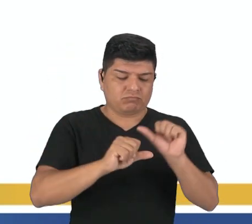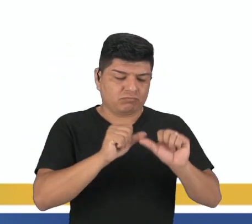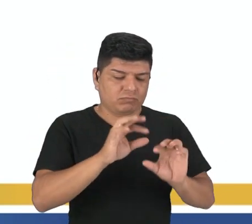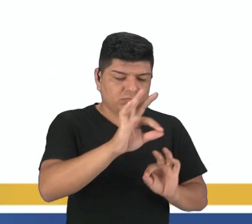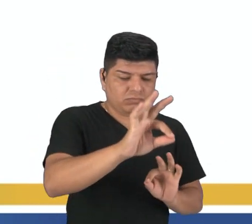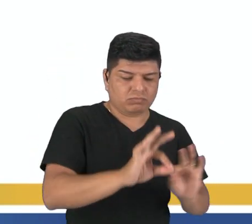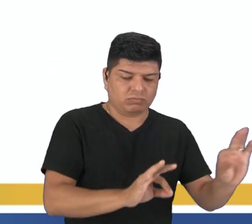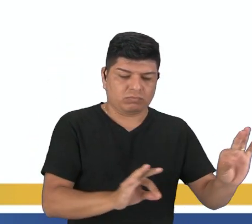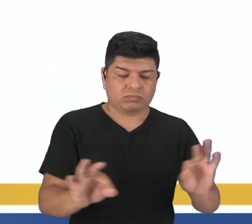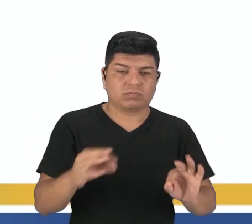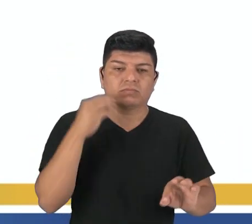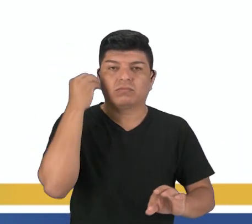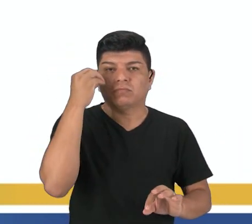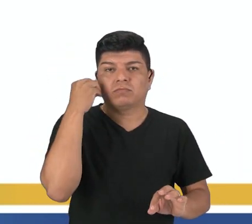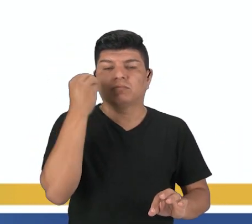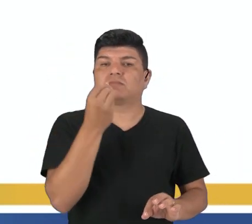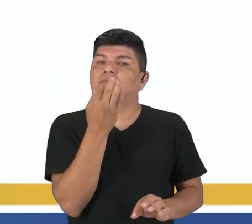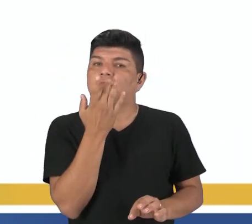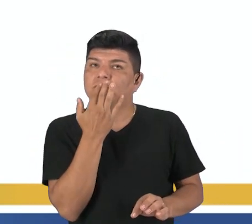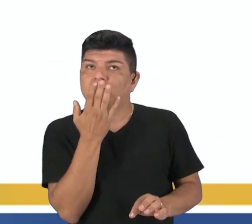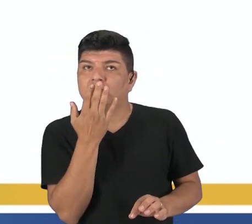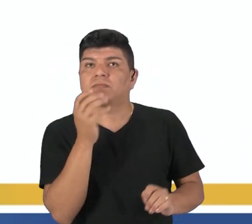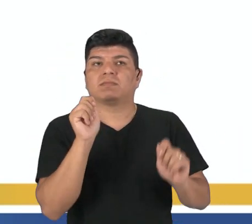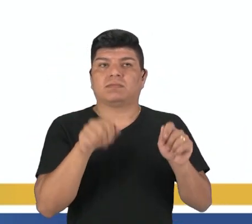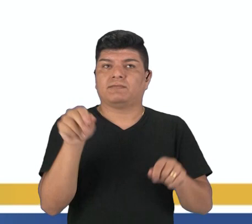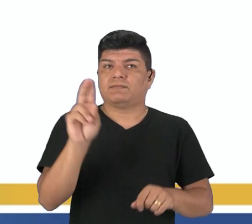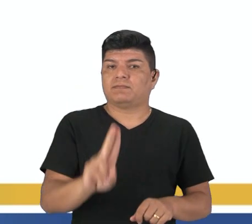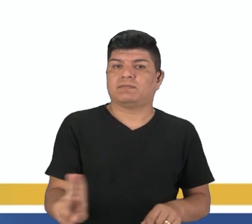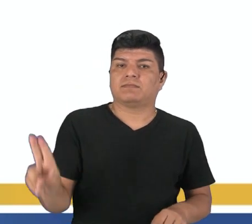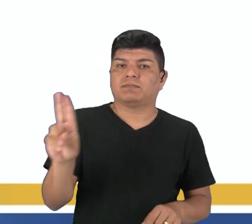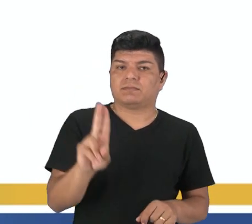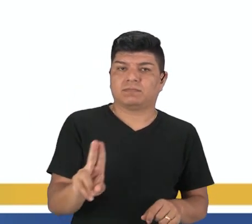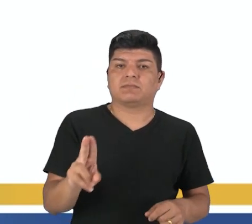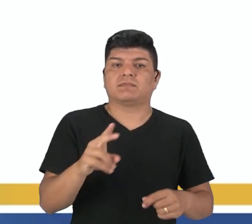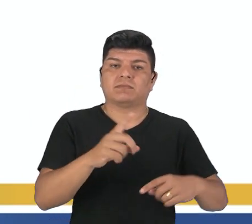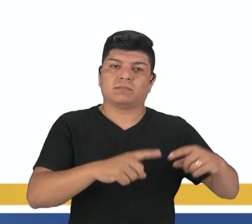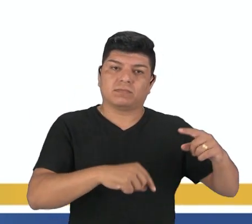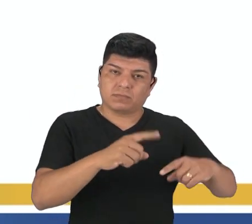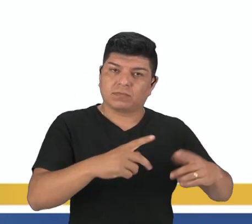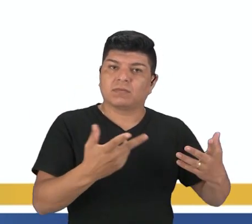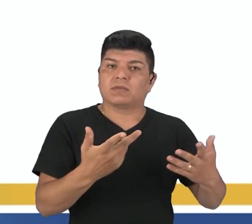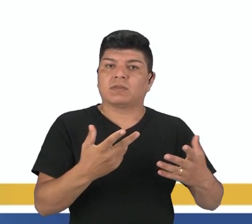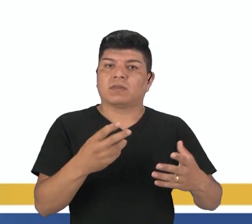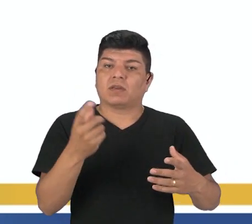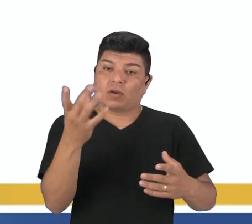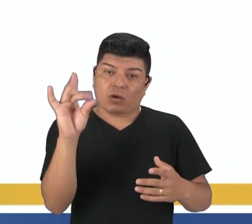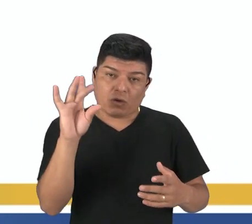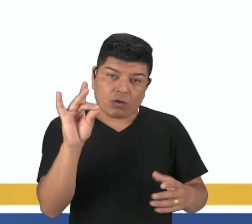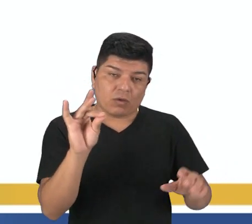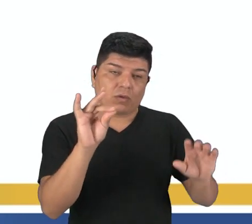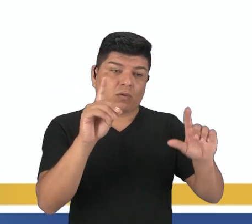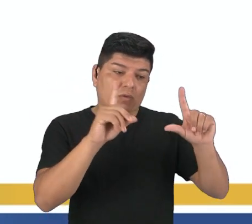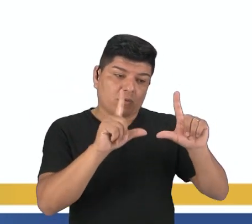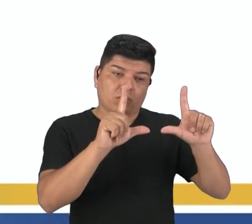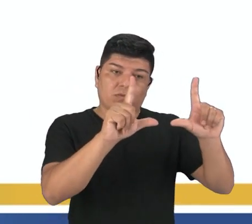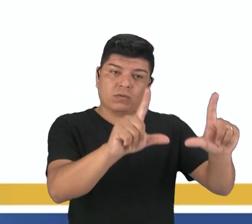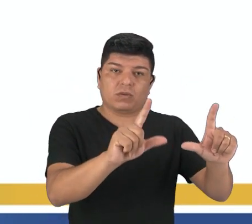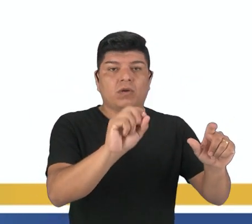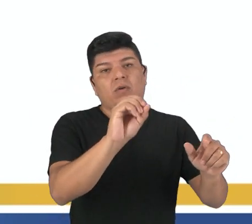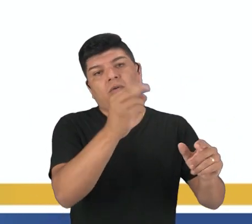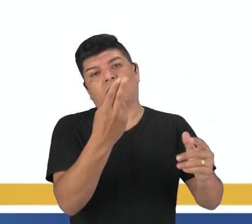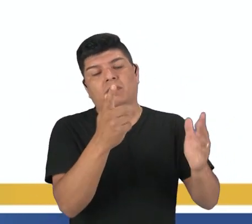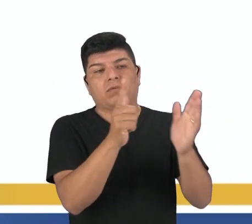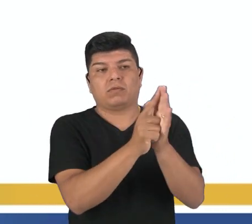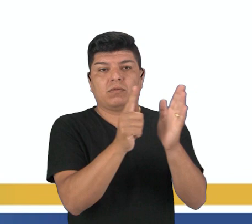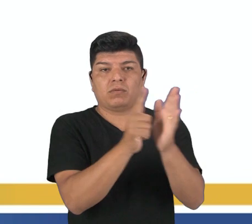posição, experimente as cores. Você pode usar esses objetos colando sobre uma tela, sobre um papelão, sobre